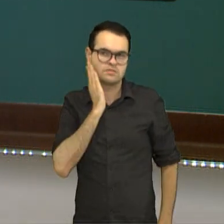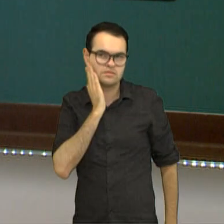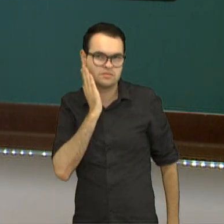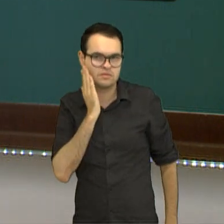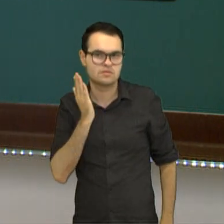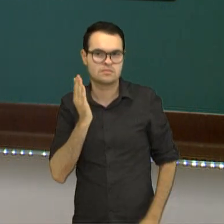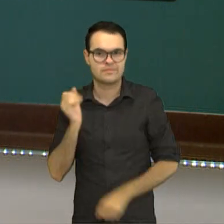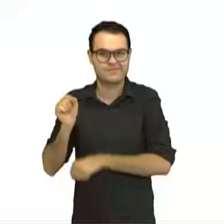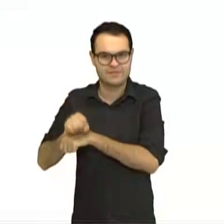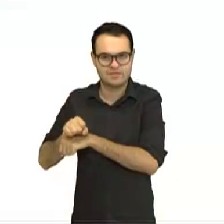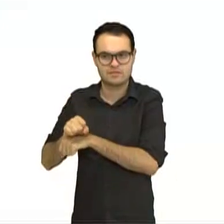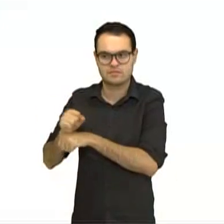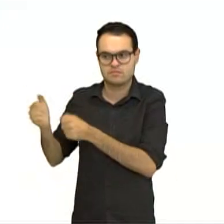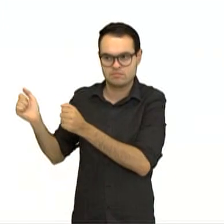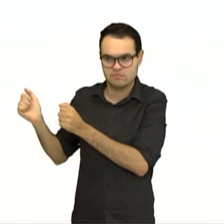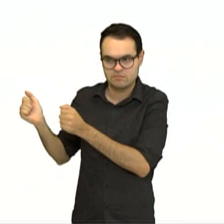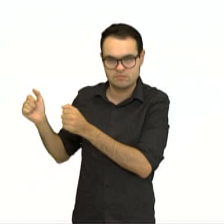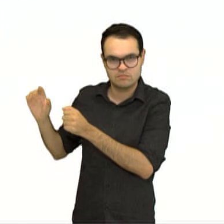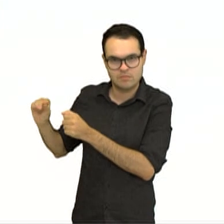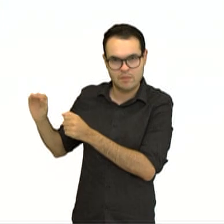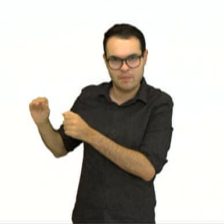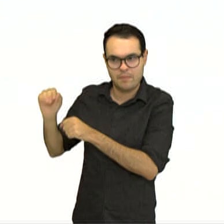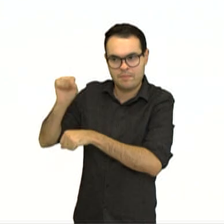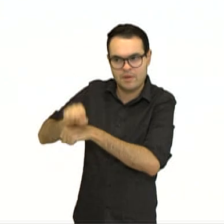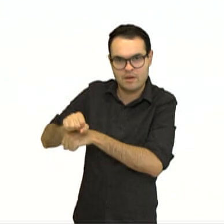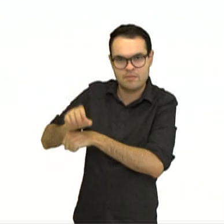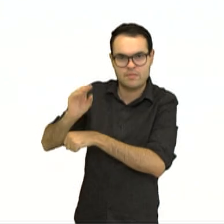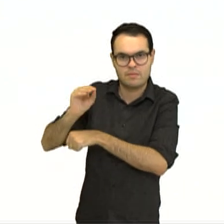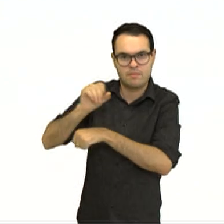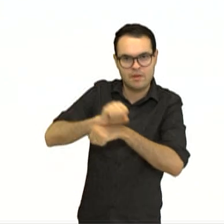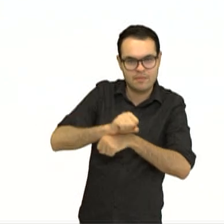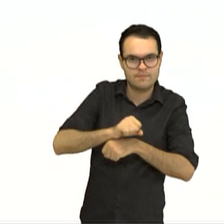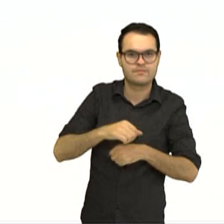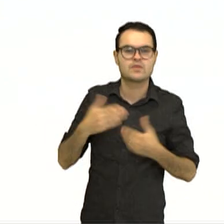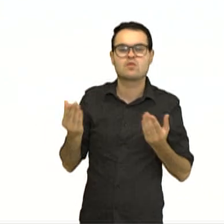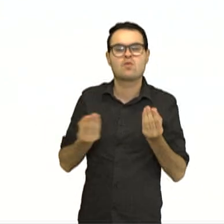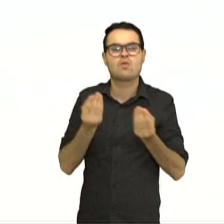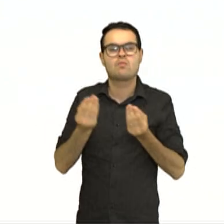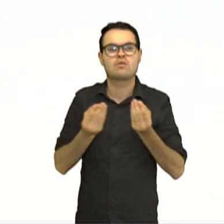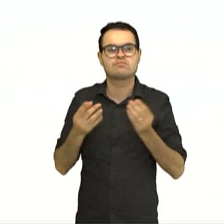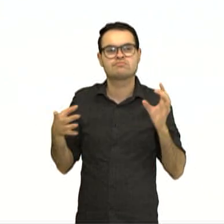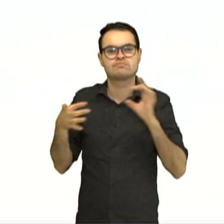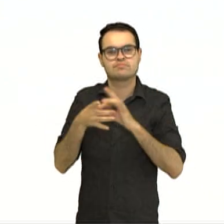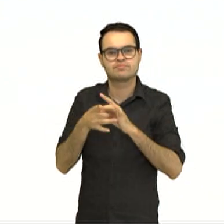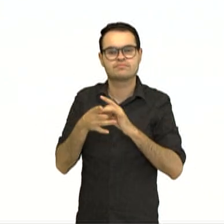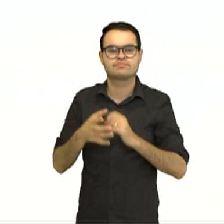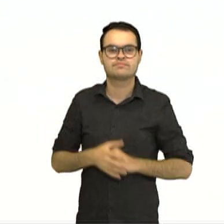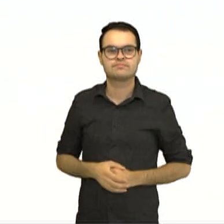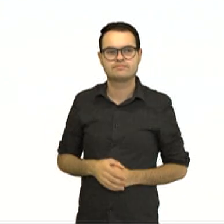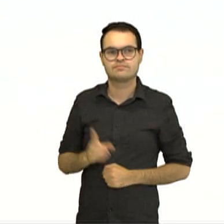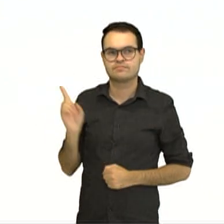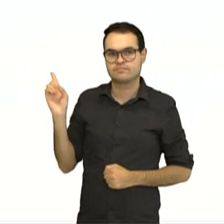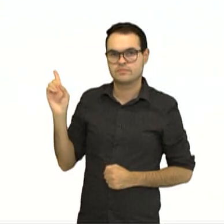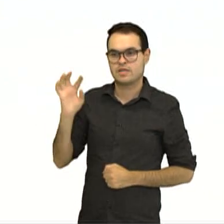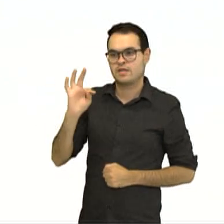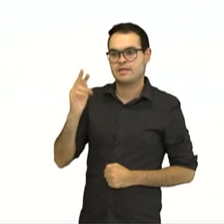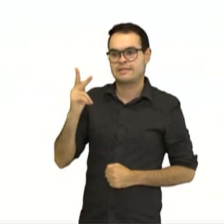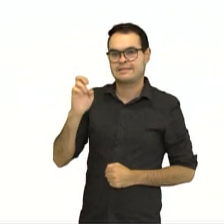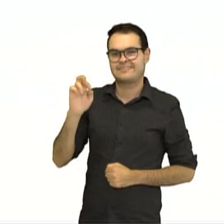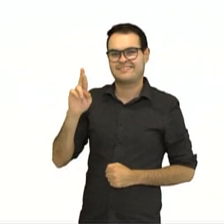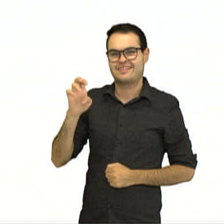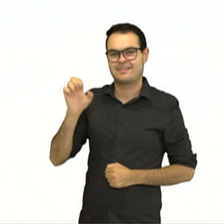ok? E quais são os relative pronouns and contractions? I know that, there's, olha aqui,